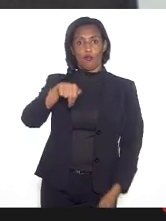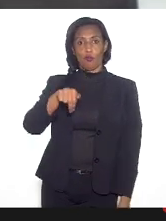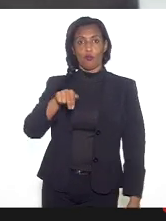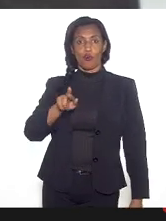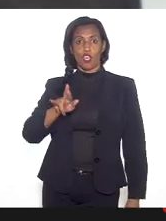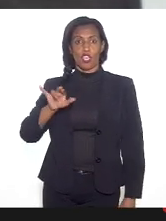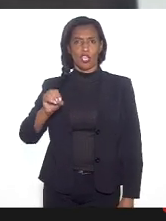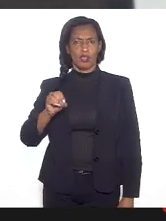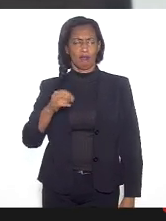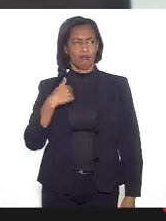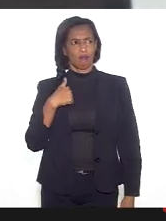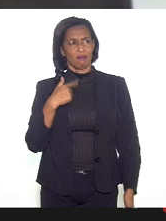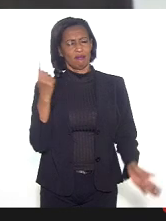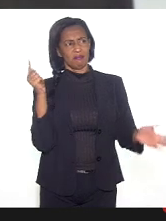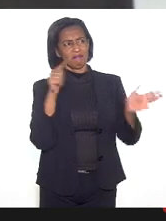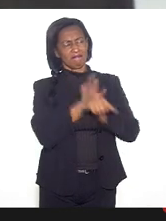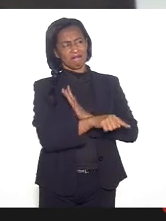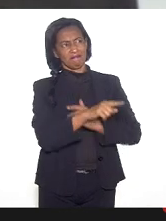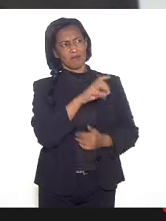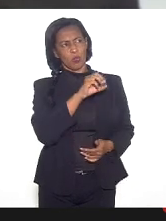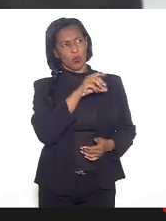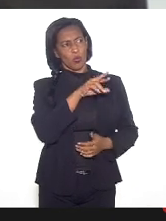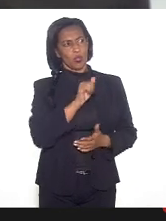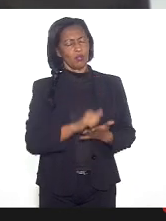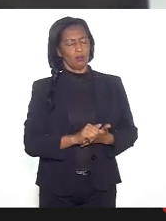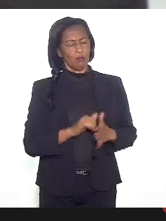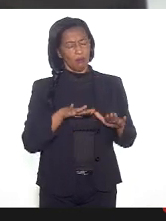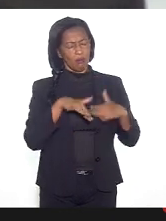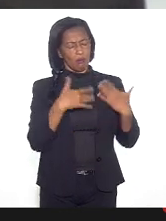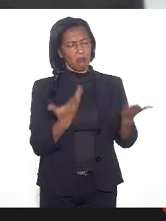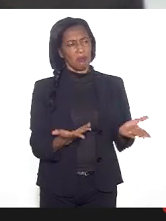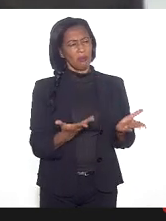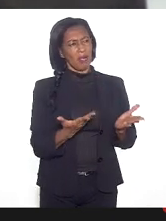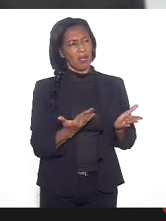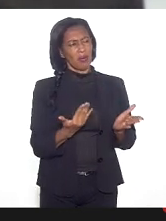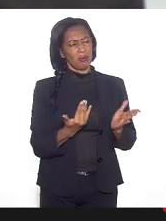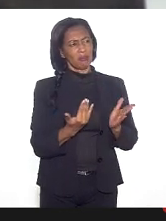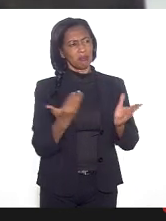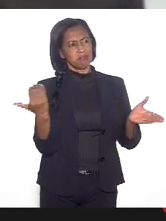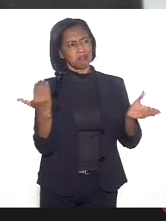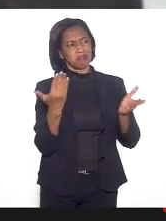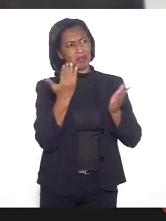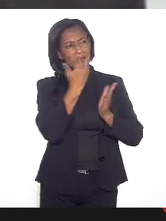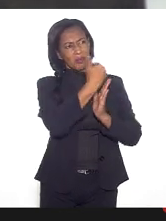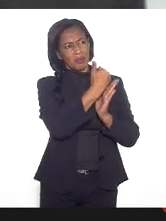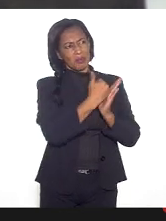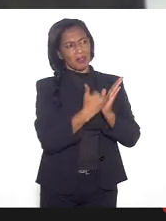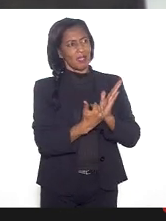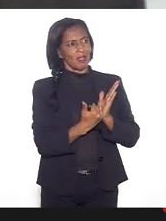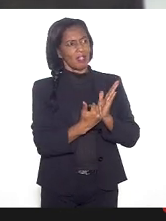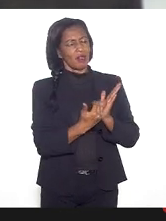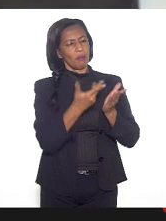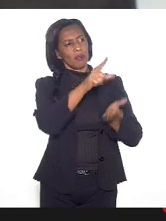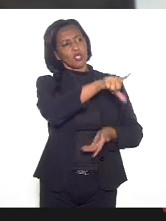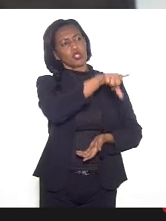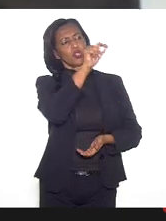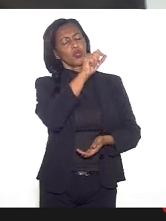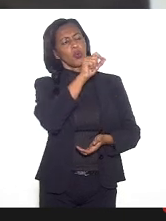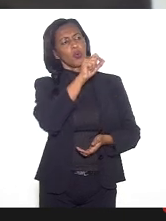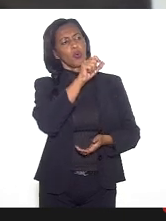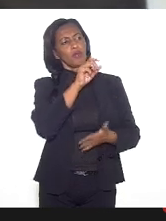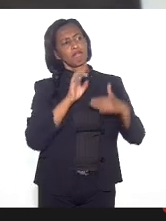aqui o meu questionamento, Coronel Polito. Qual foi o procedimento para a contratação da referida empresa? Foi